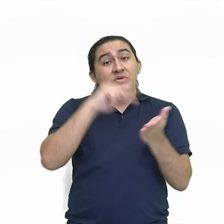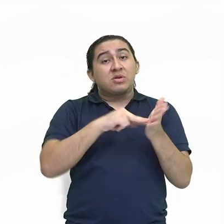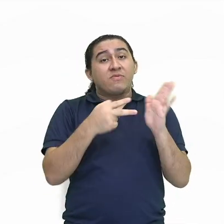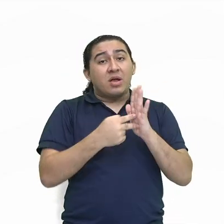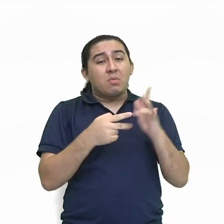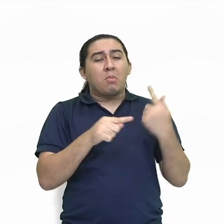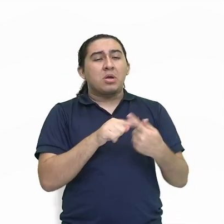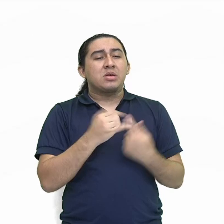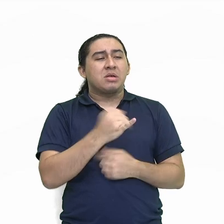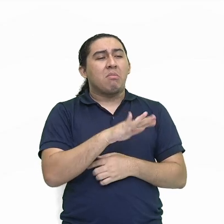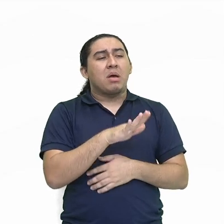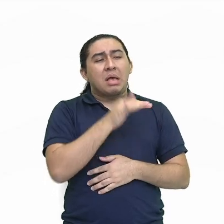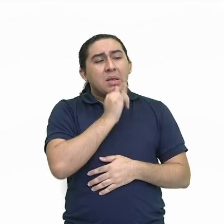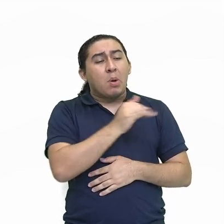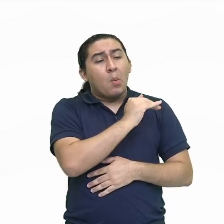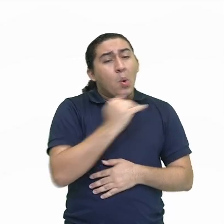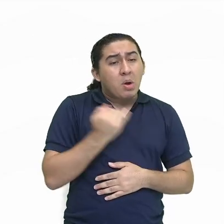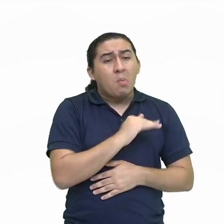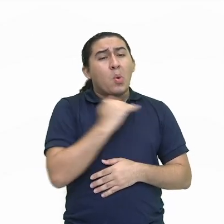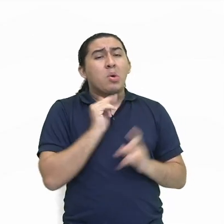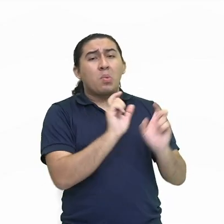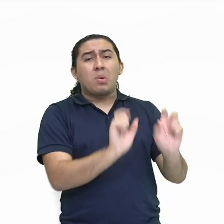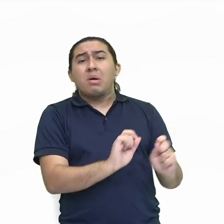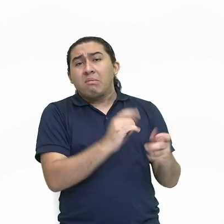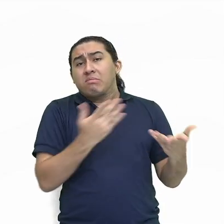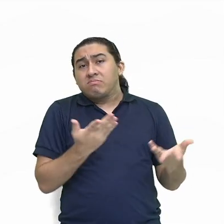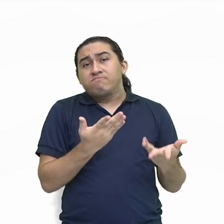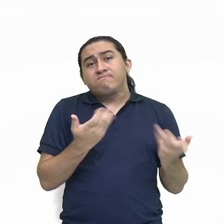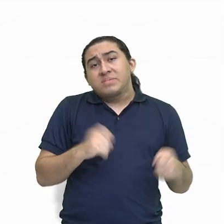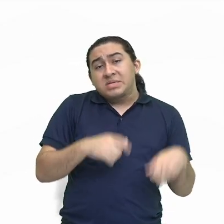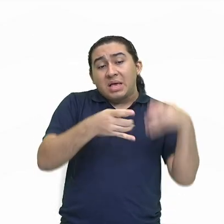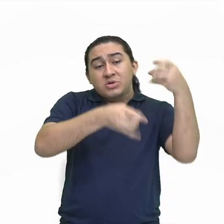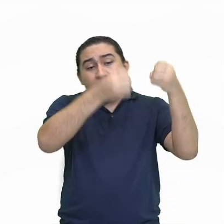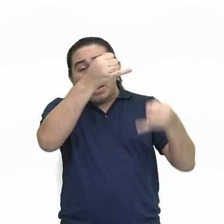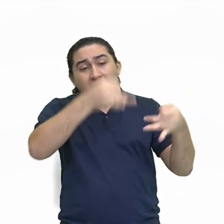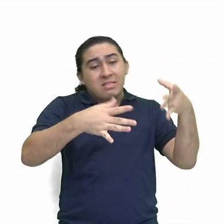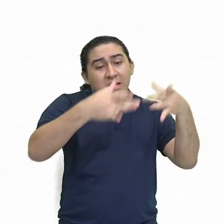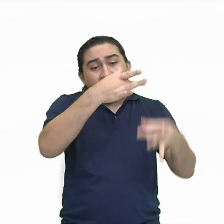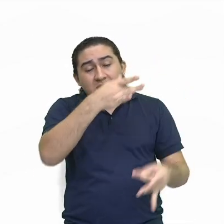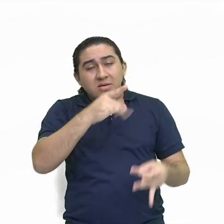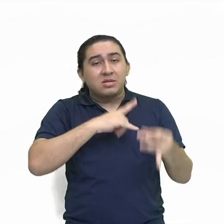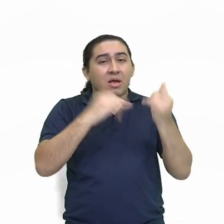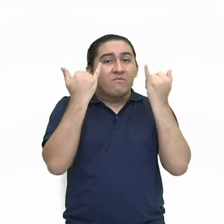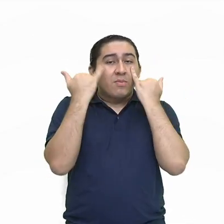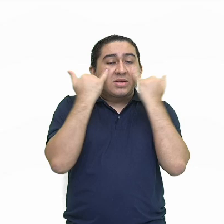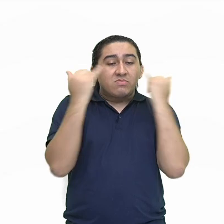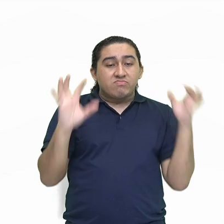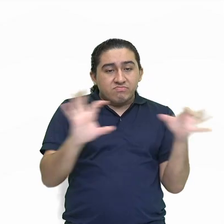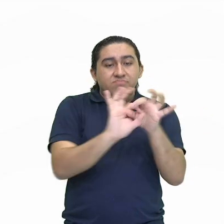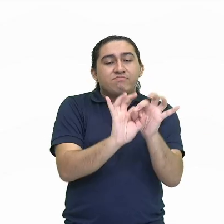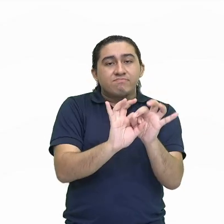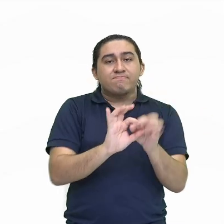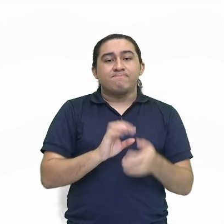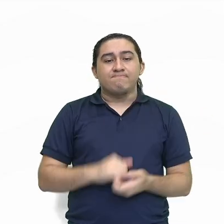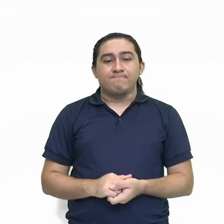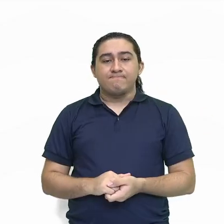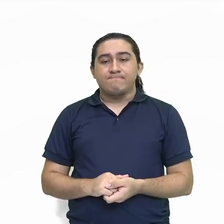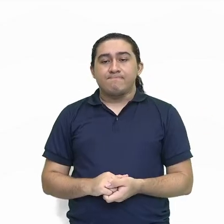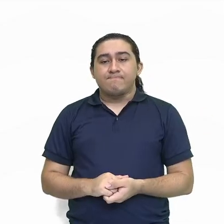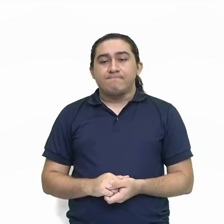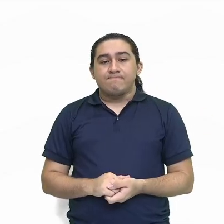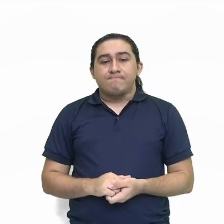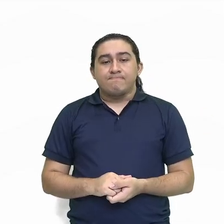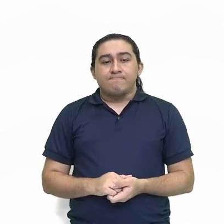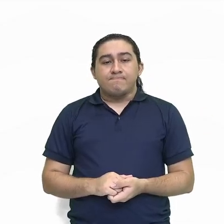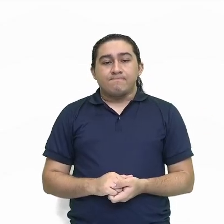Quando morreu inexplicavelmente, vai ter coisa antes para você poder completar o sentido desta oração.